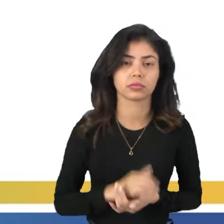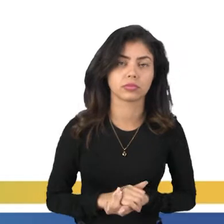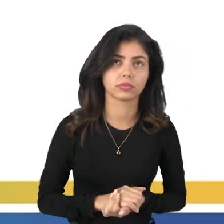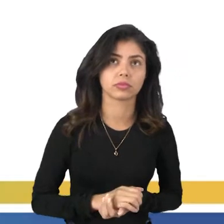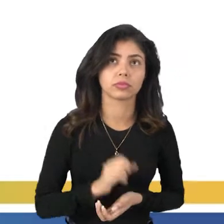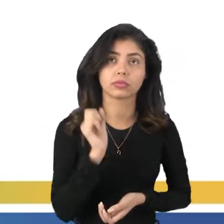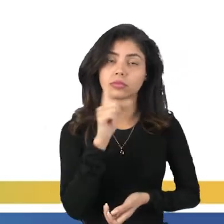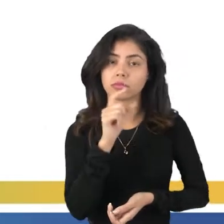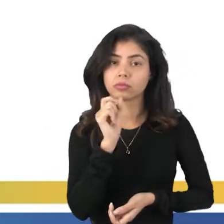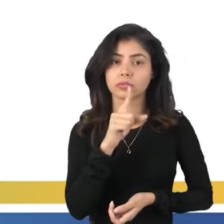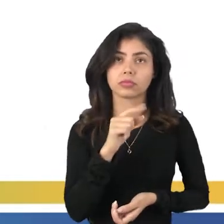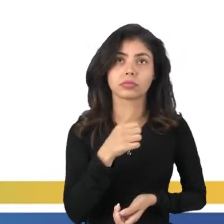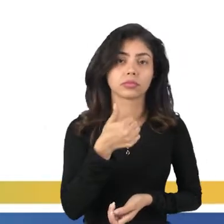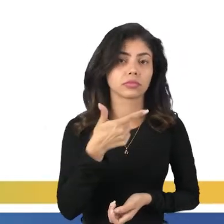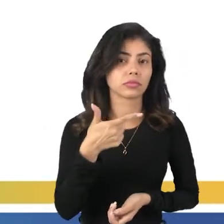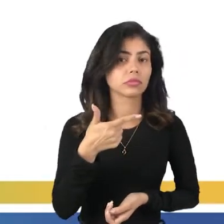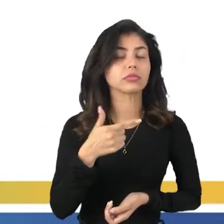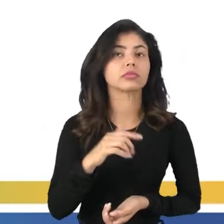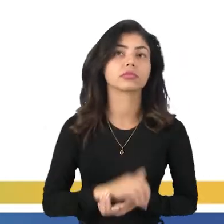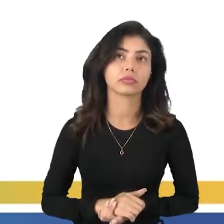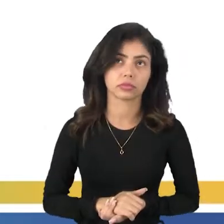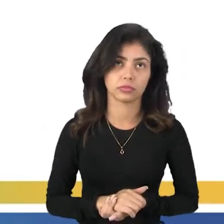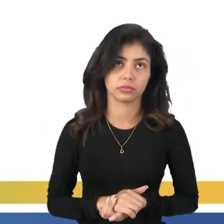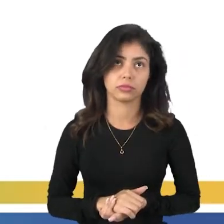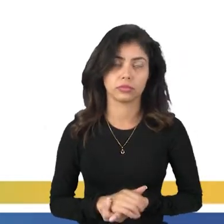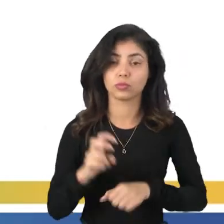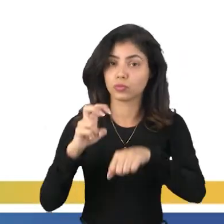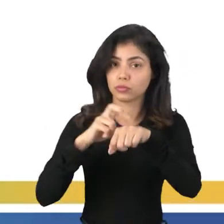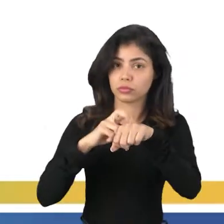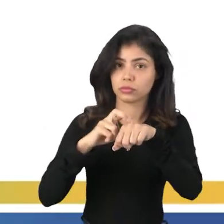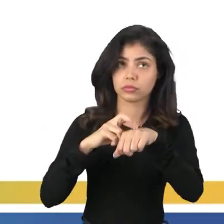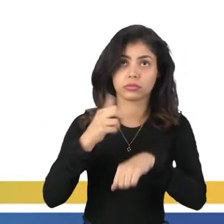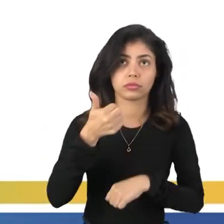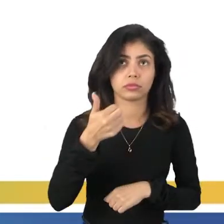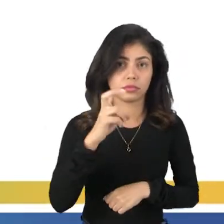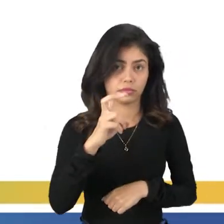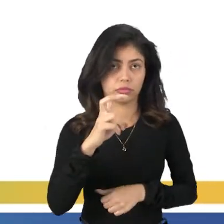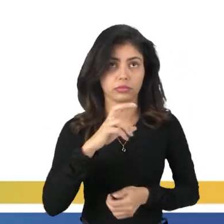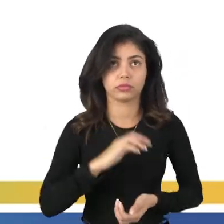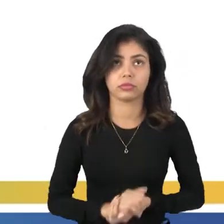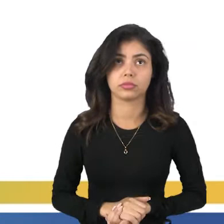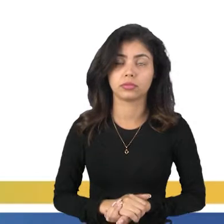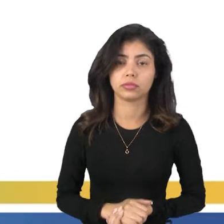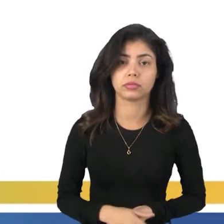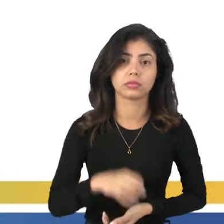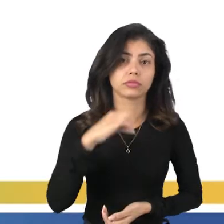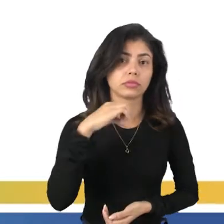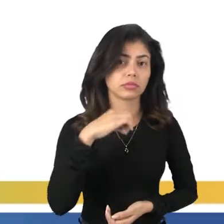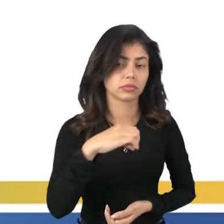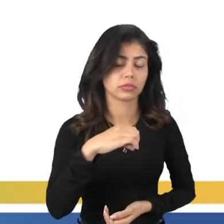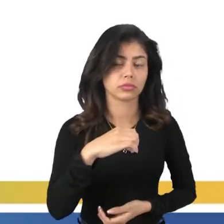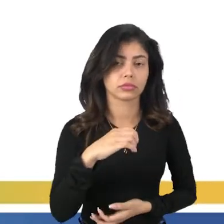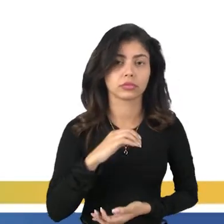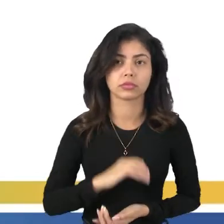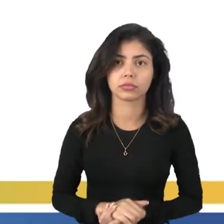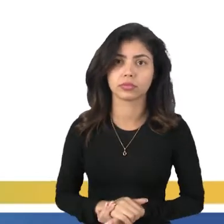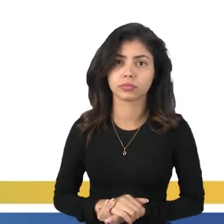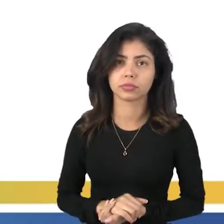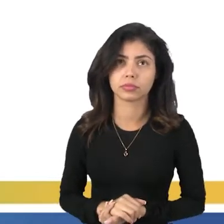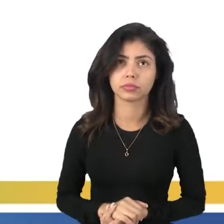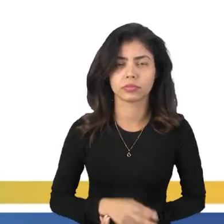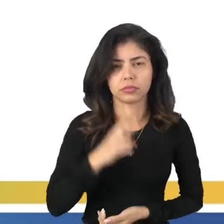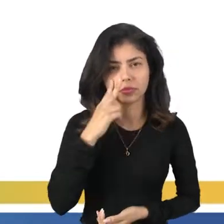que ele tem Azul Ele tem 12 e verde ele tem 15 e amarelo e tem